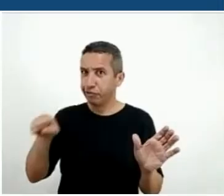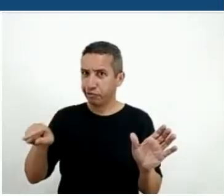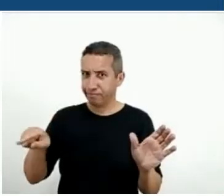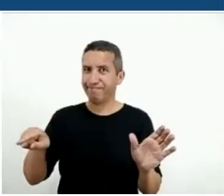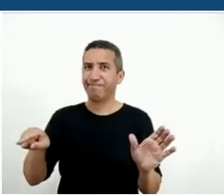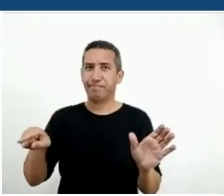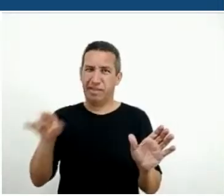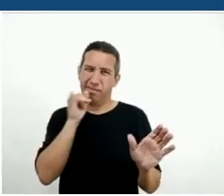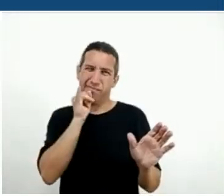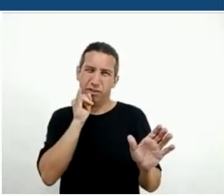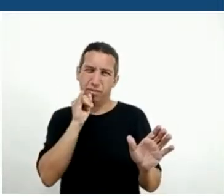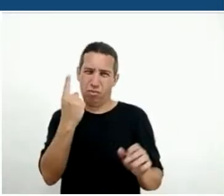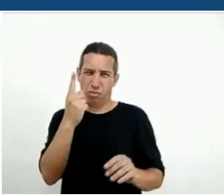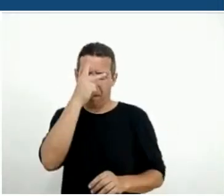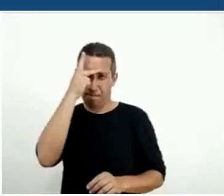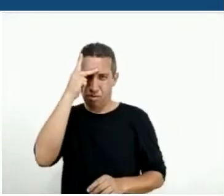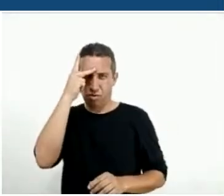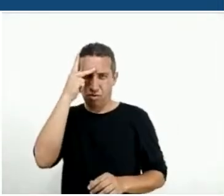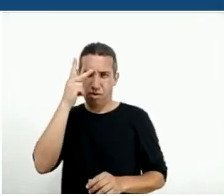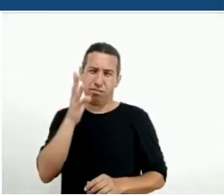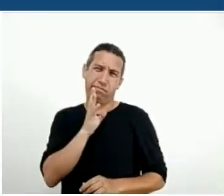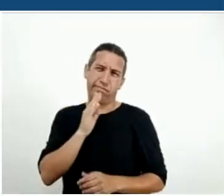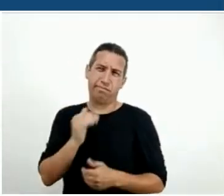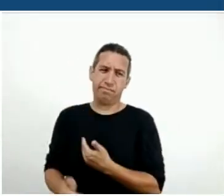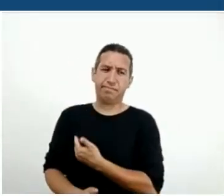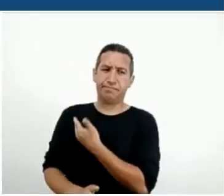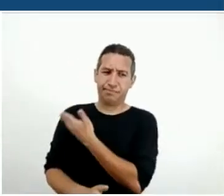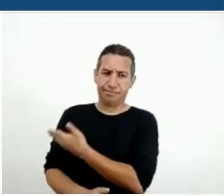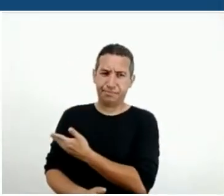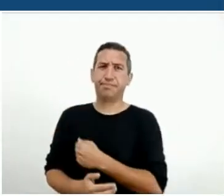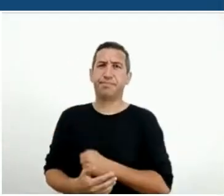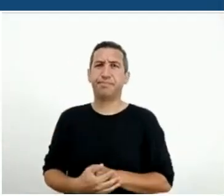uma pessoa próxima que foi num show do Alok